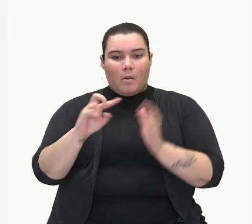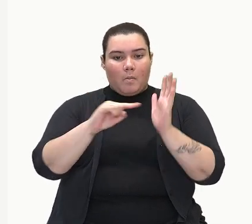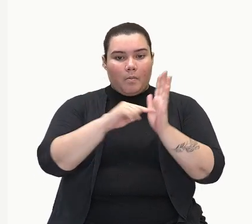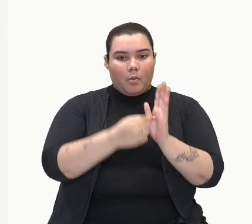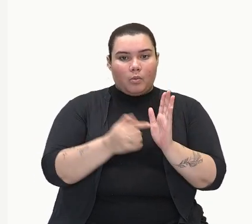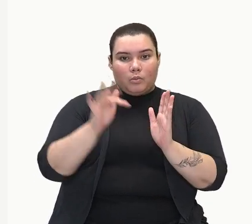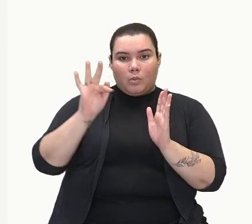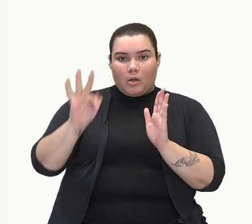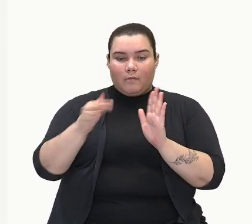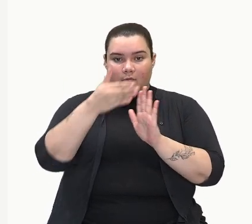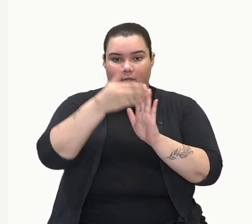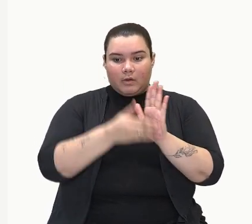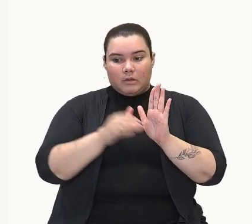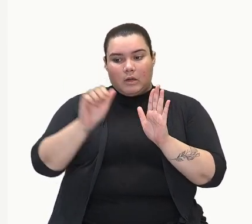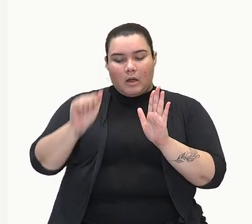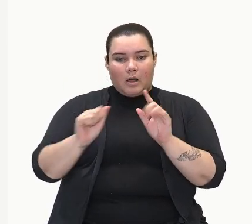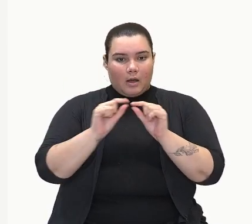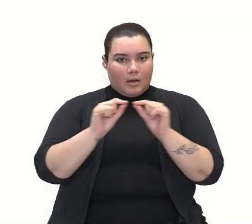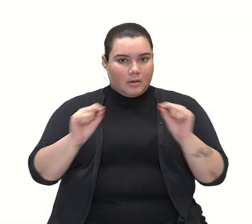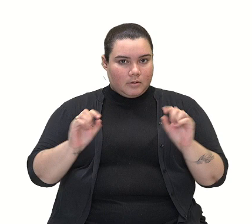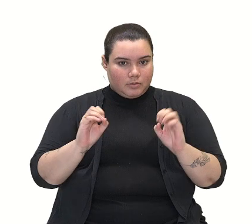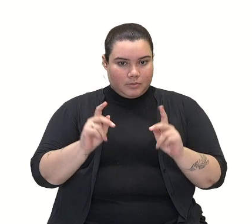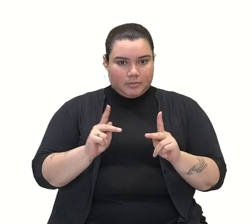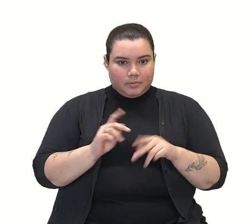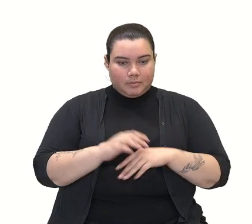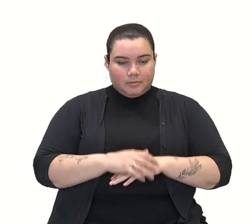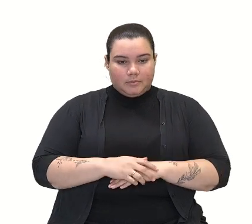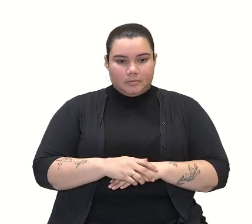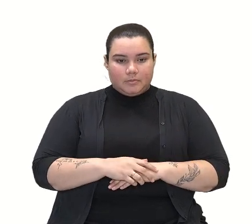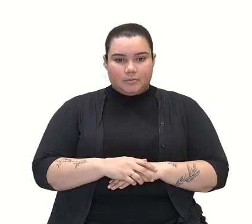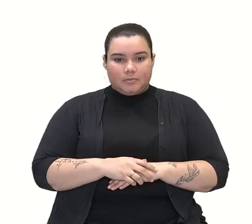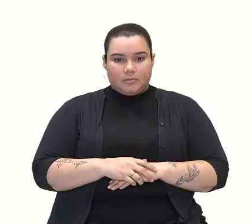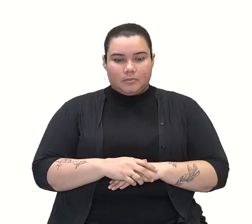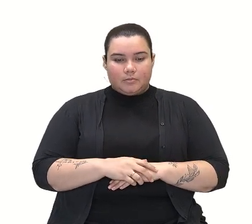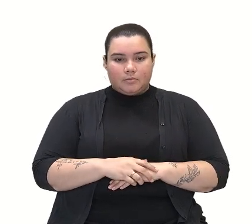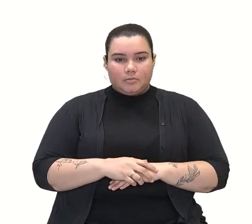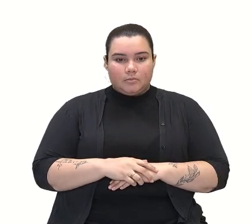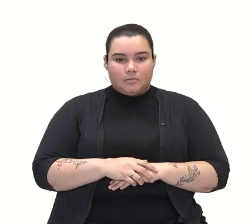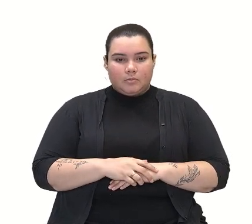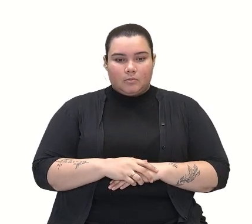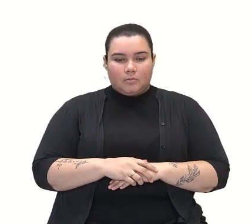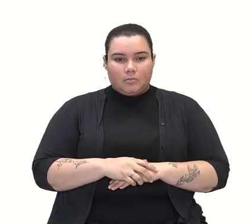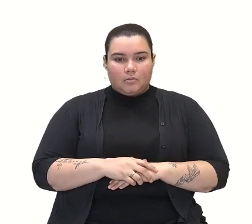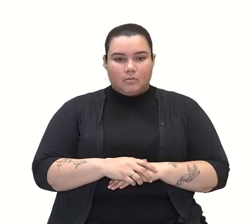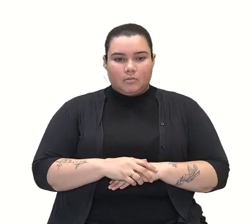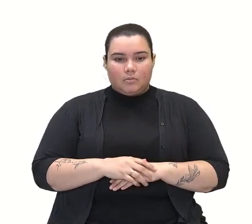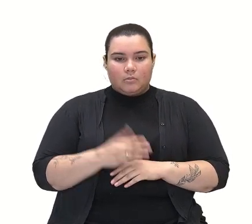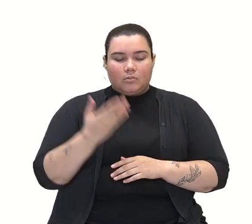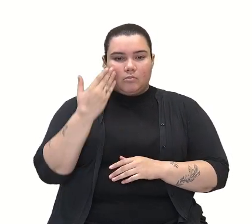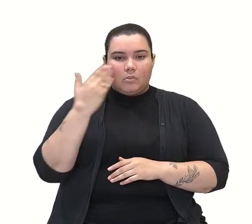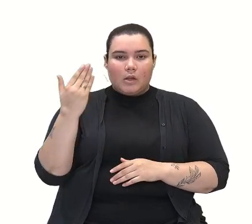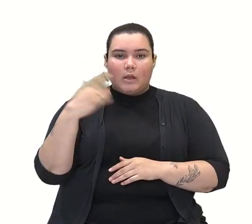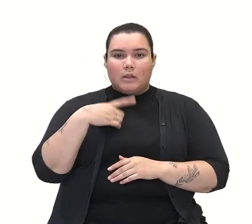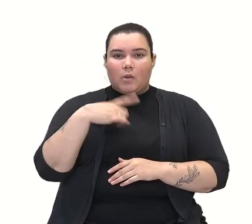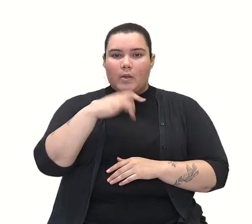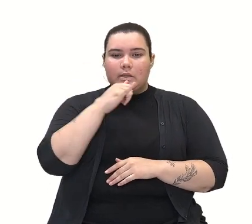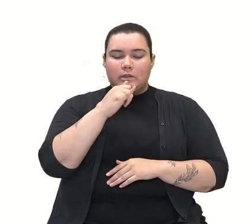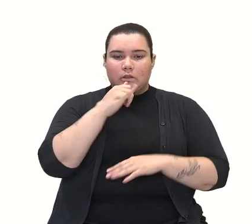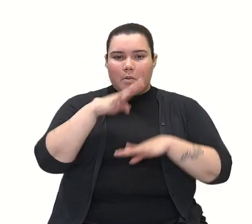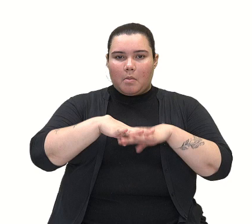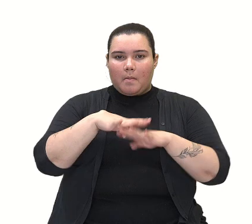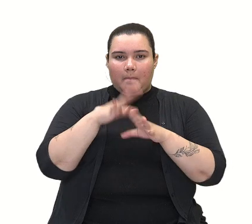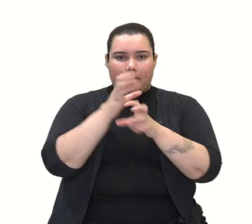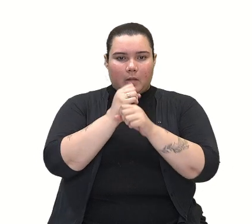de faces, ok? Nós vimos aqui um exemplo, né? De